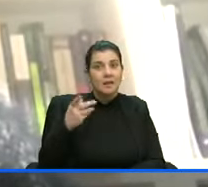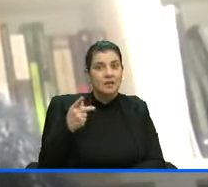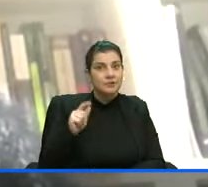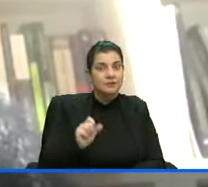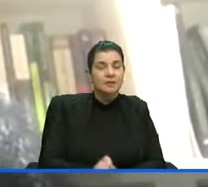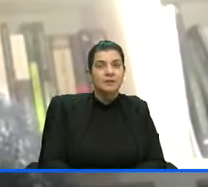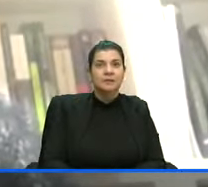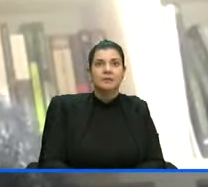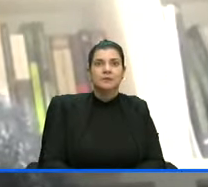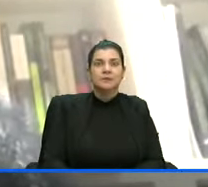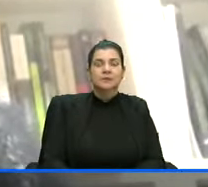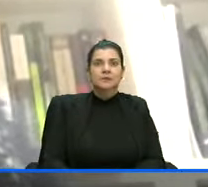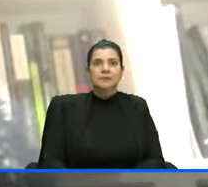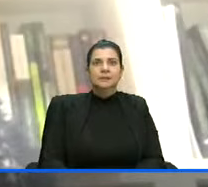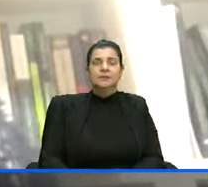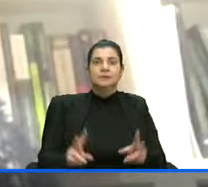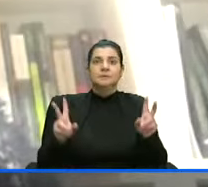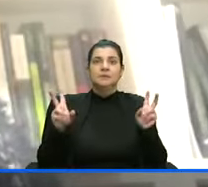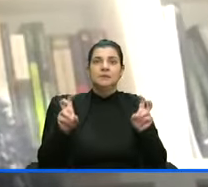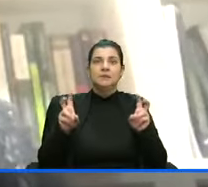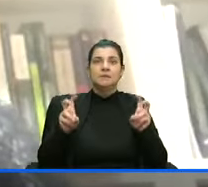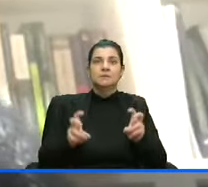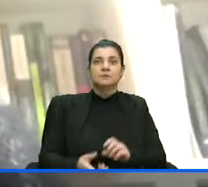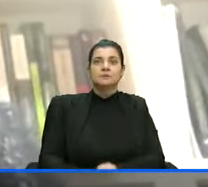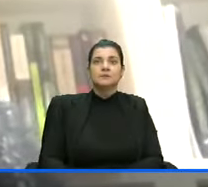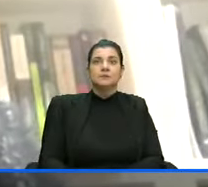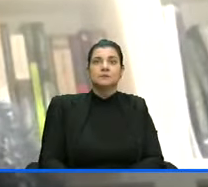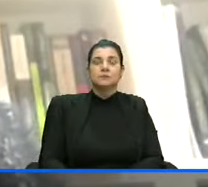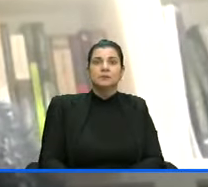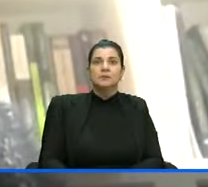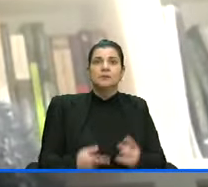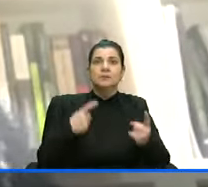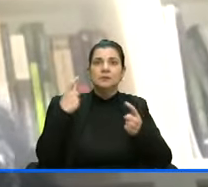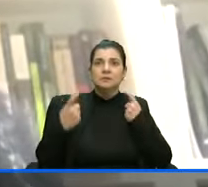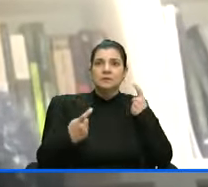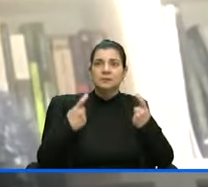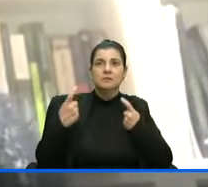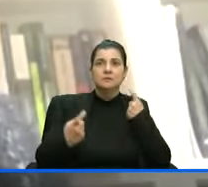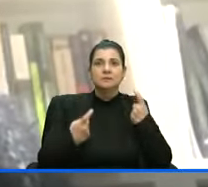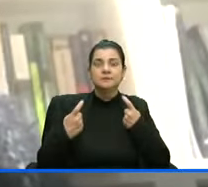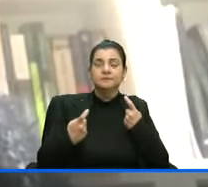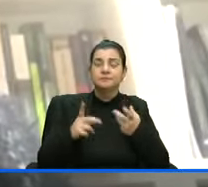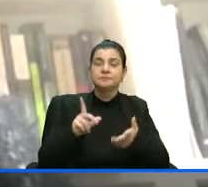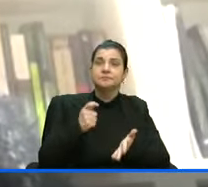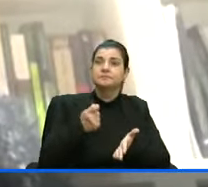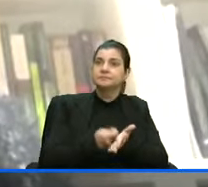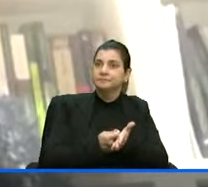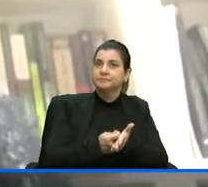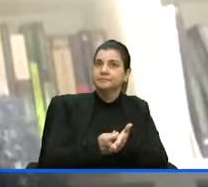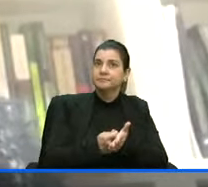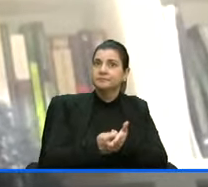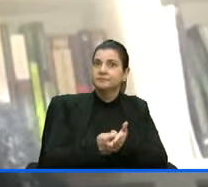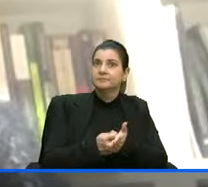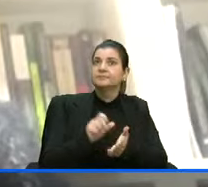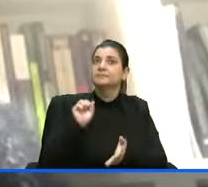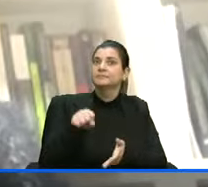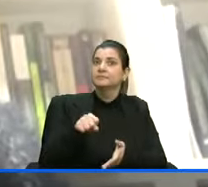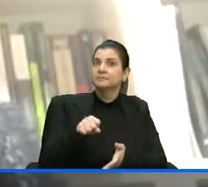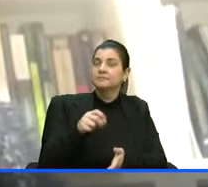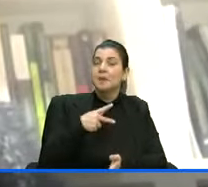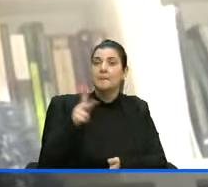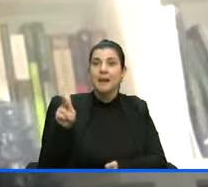questão, né, que essa oferta não seja só para pré-escola, em turno parcial, para dar conta da obrigatoriedade da pré-escola, e sim